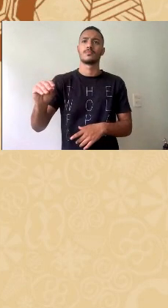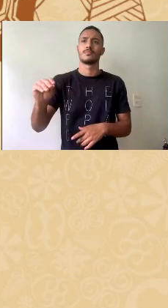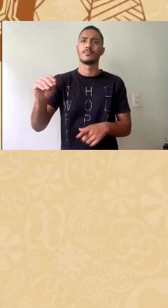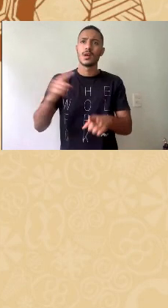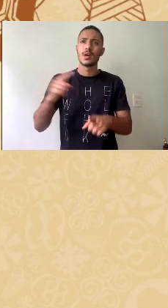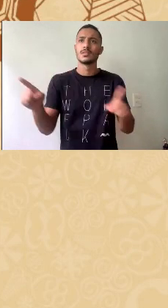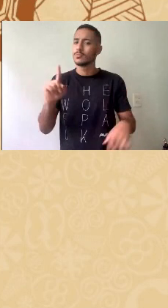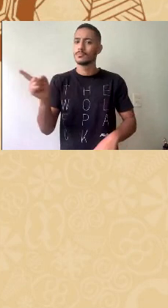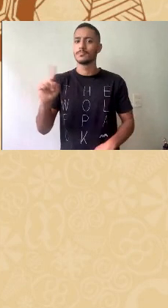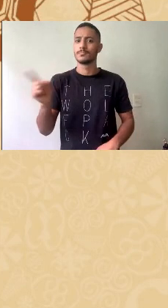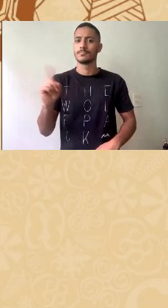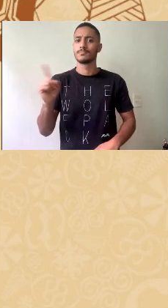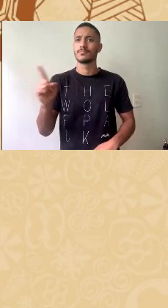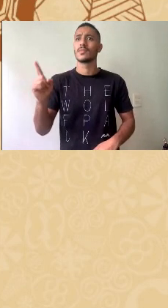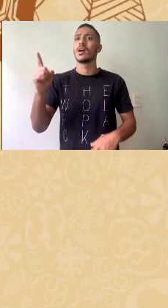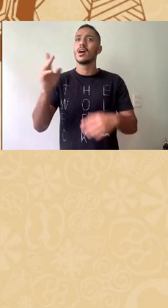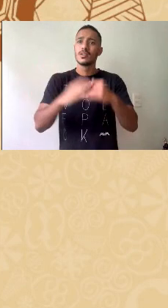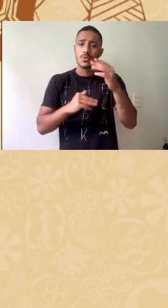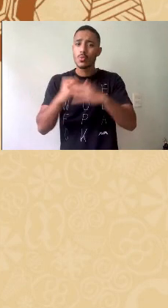Essa construção